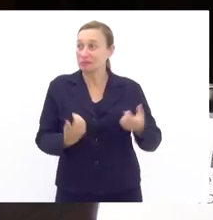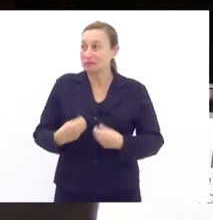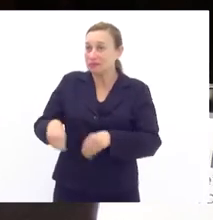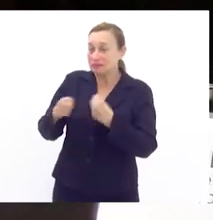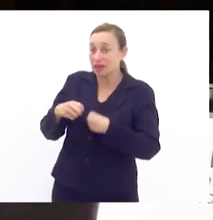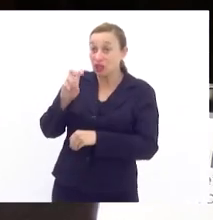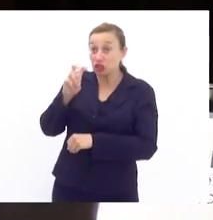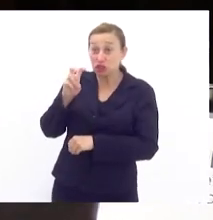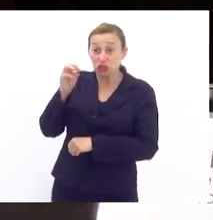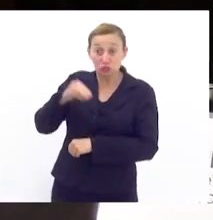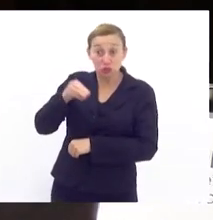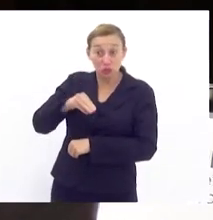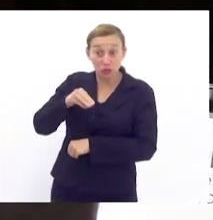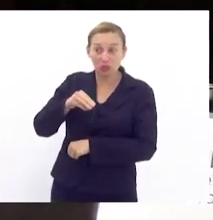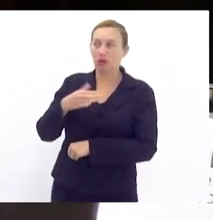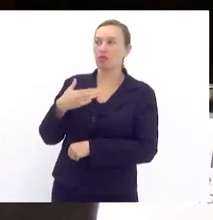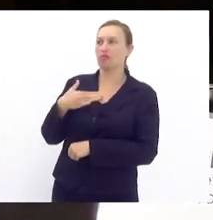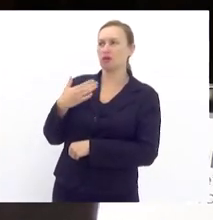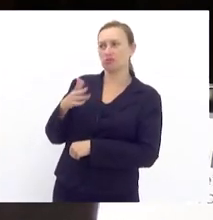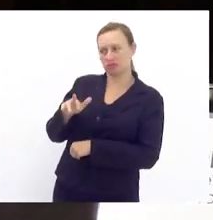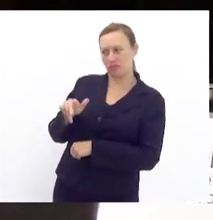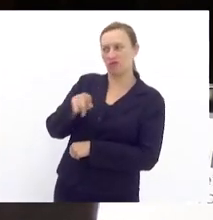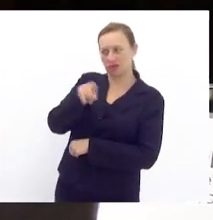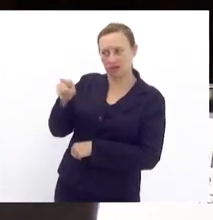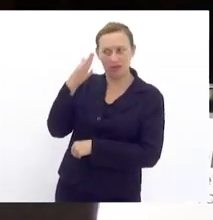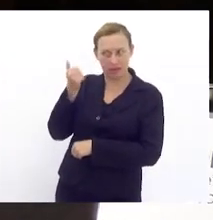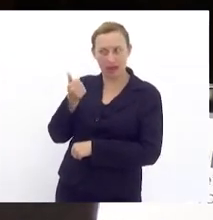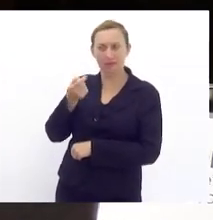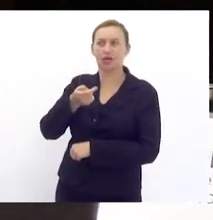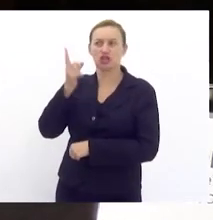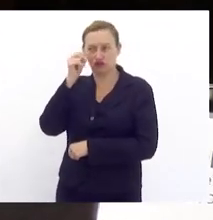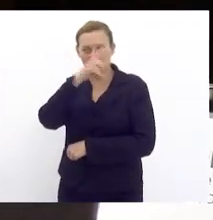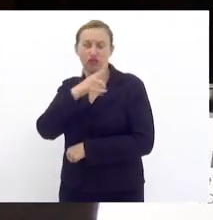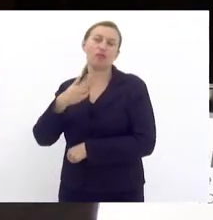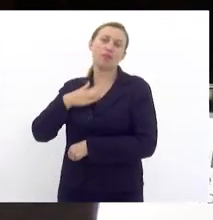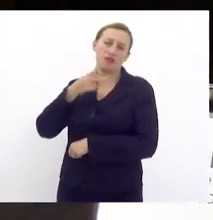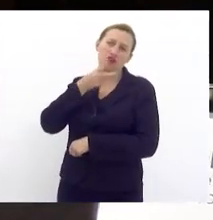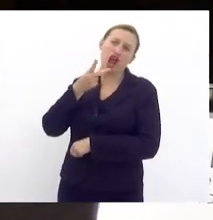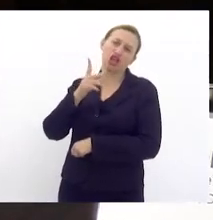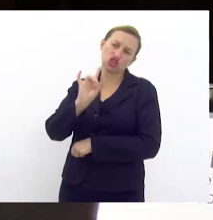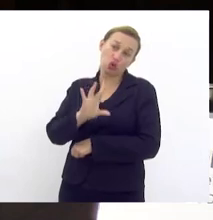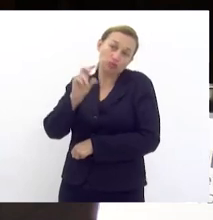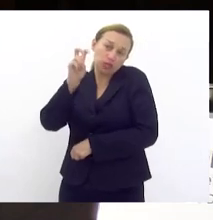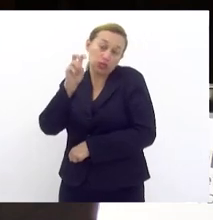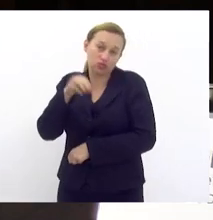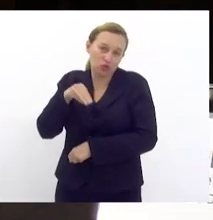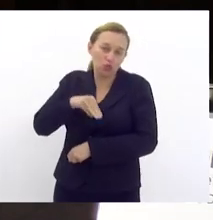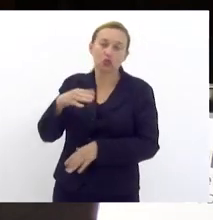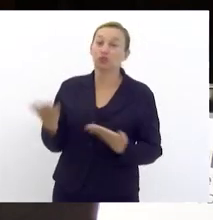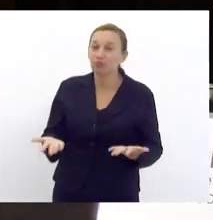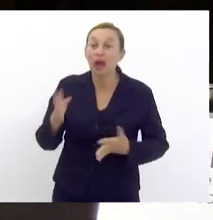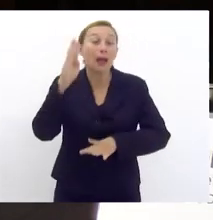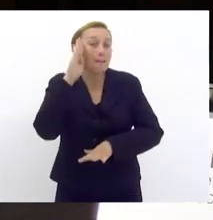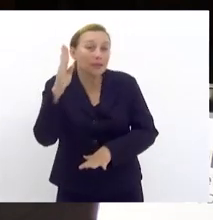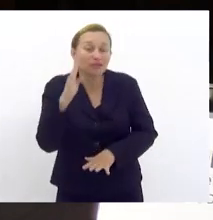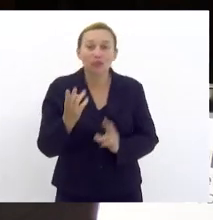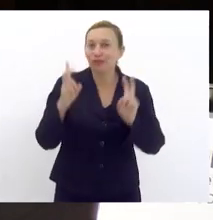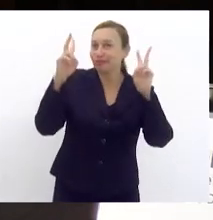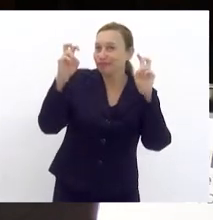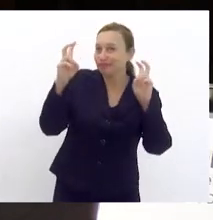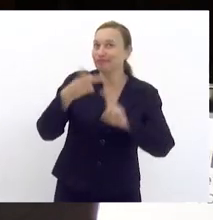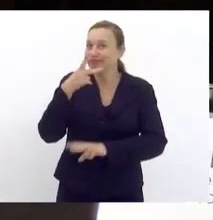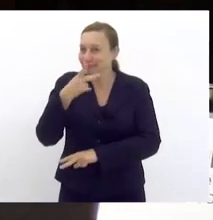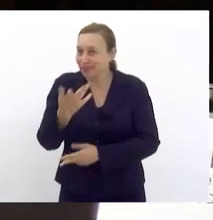5 minutos aqui, meus irmãos de turma estão ali, eles sabem que para mim é um pouco difícil. e principalmente para falar desse tema.